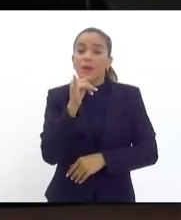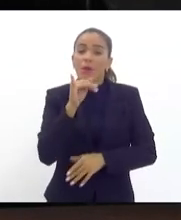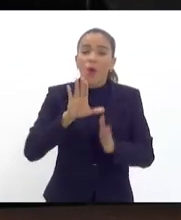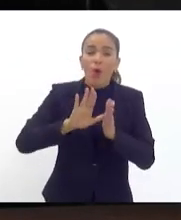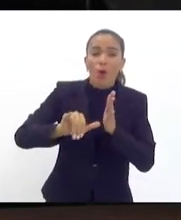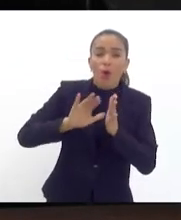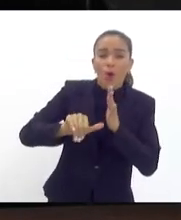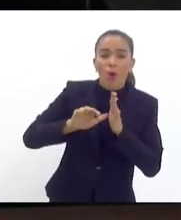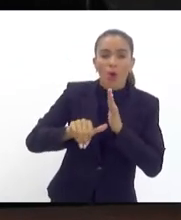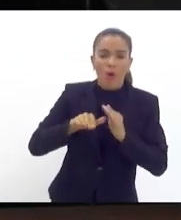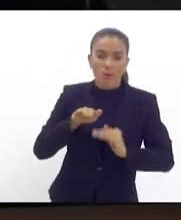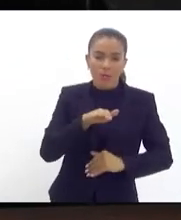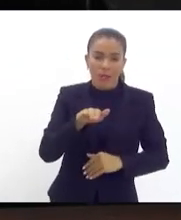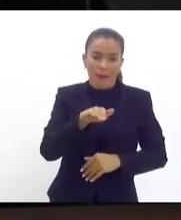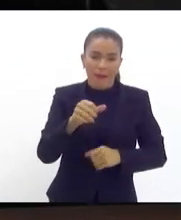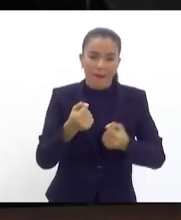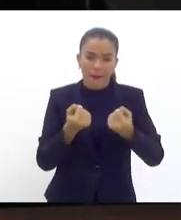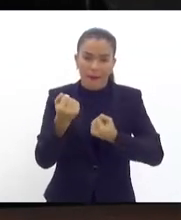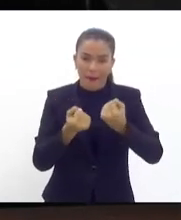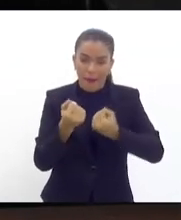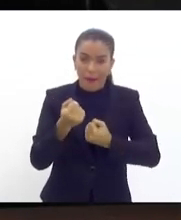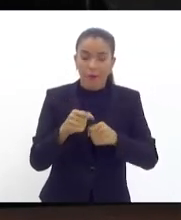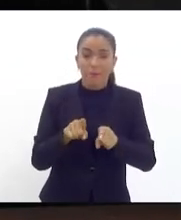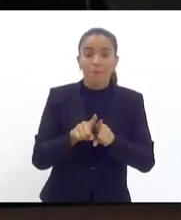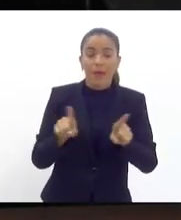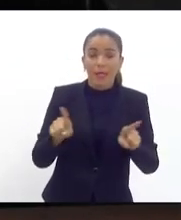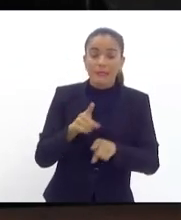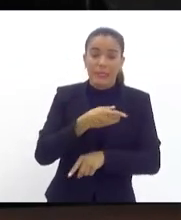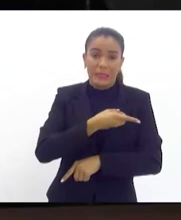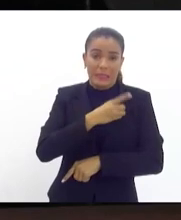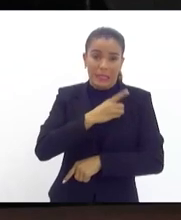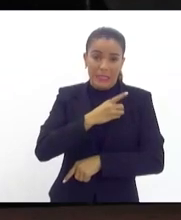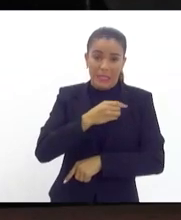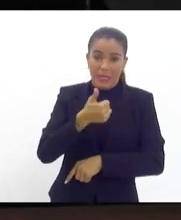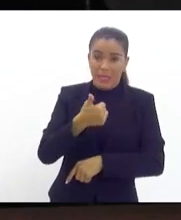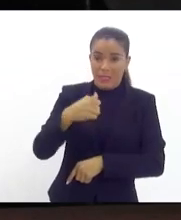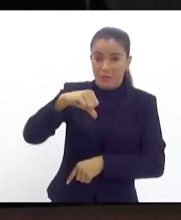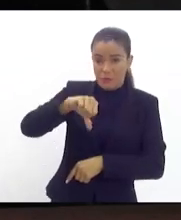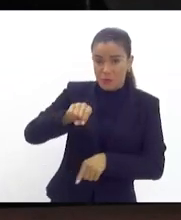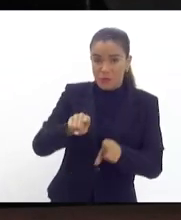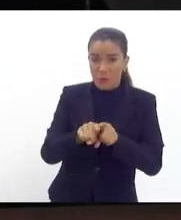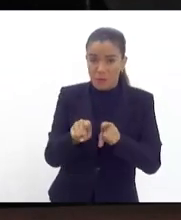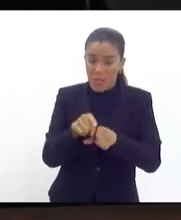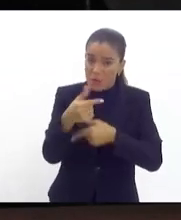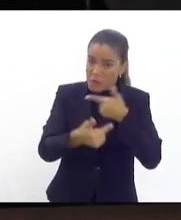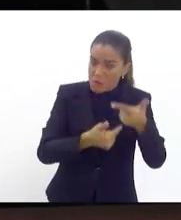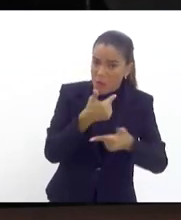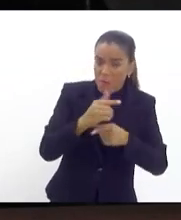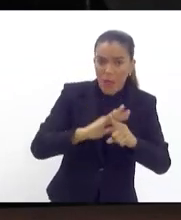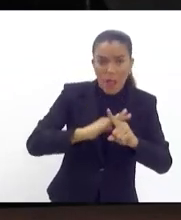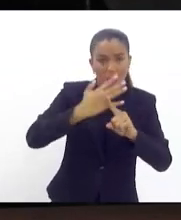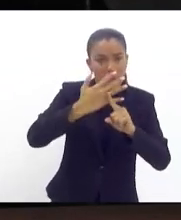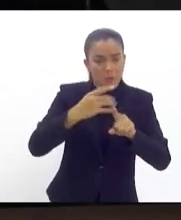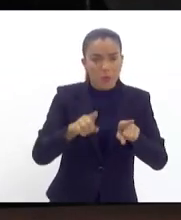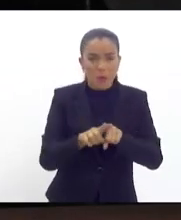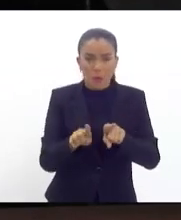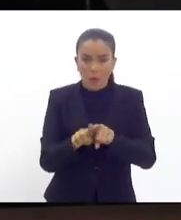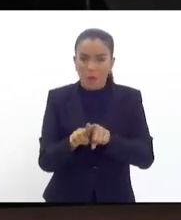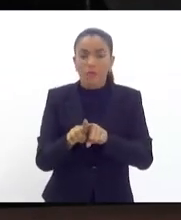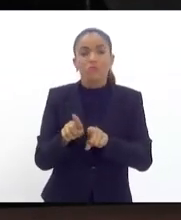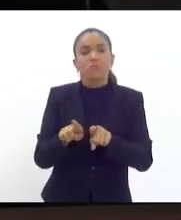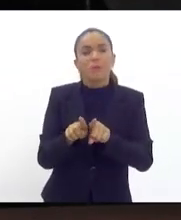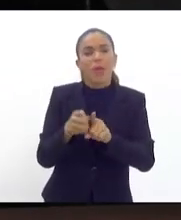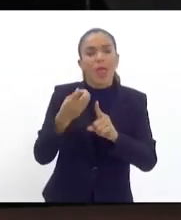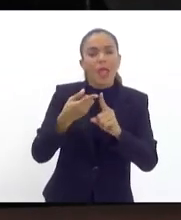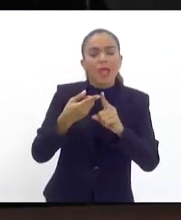roubo de alto mas a produtividade da 19 Aumentou a produtividade seja Batalhão Aumentou a redução